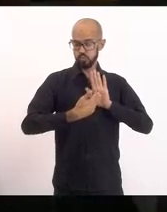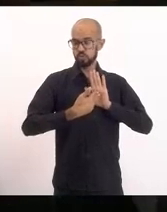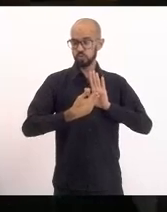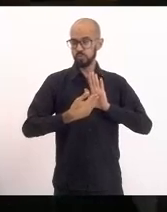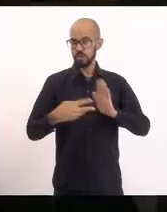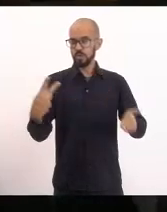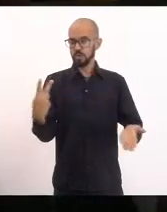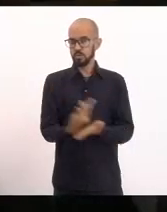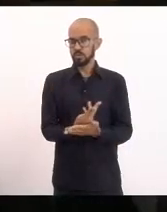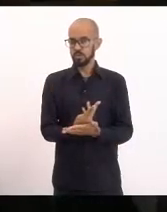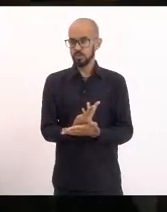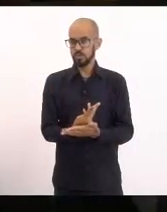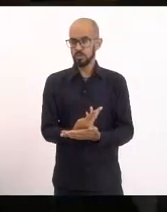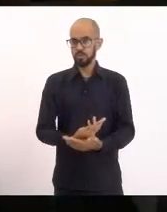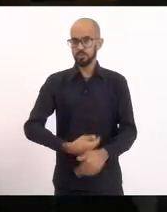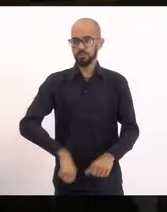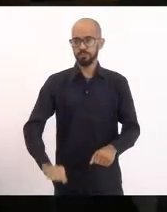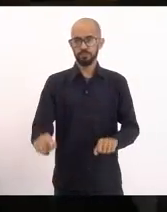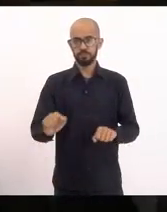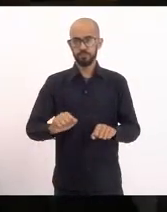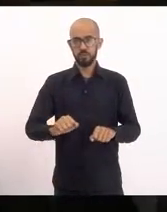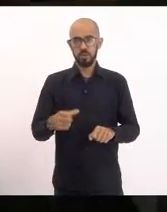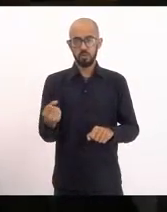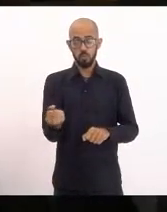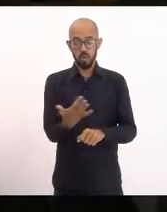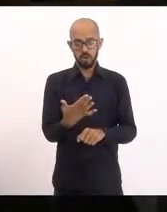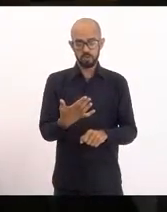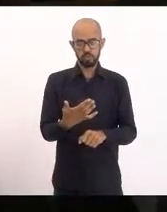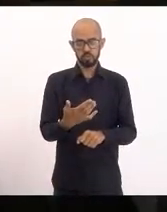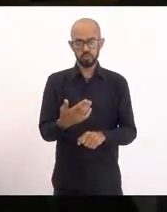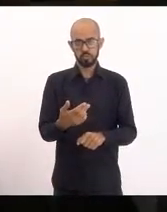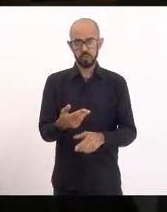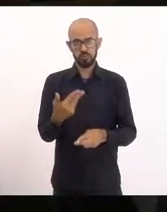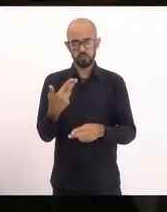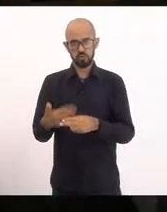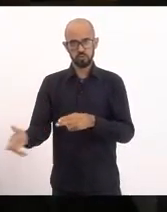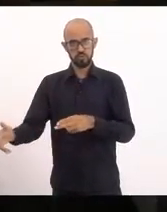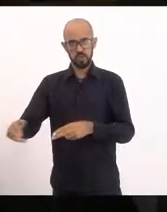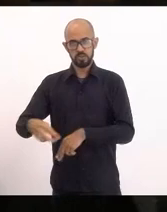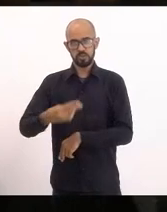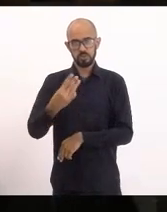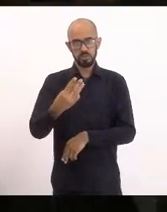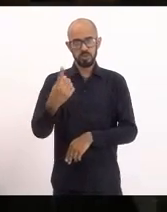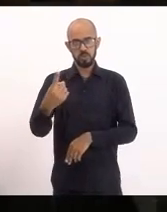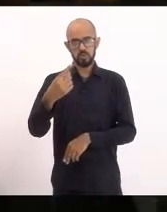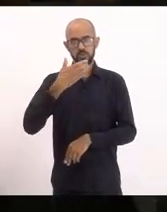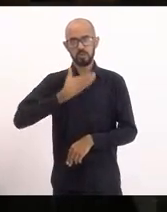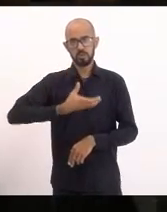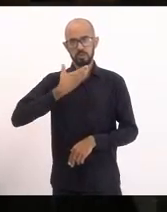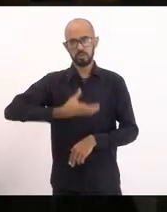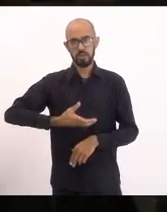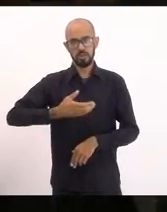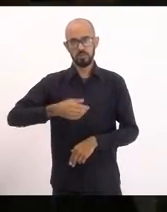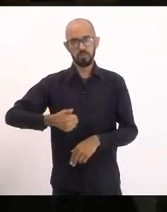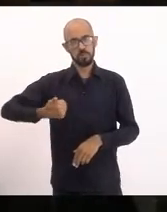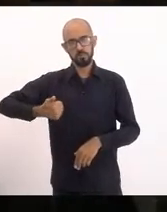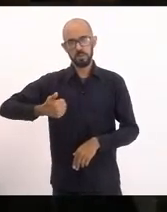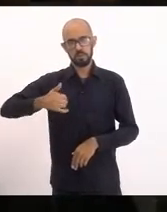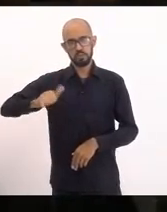A última, no apagar das luzes, de 31 de dezembro para 1º de